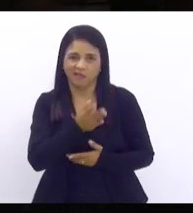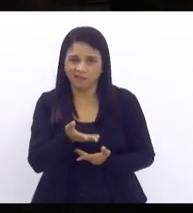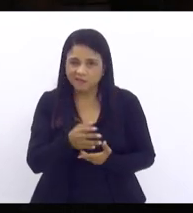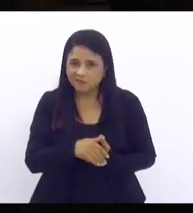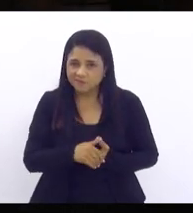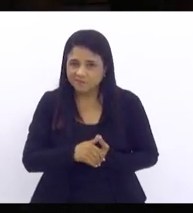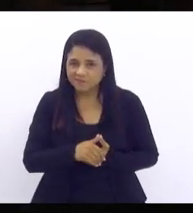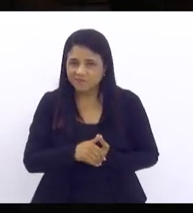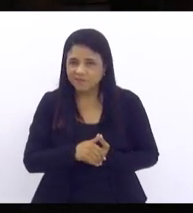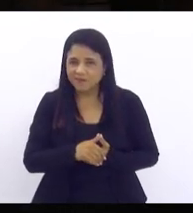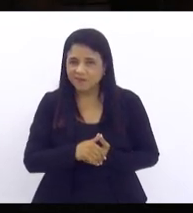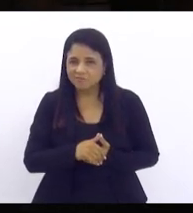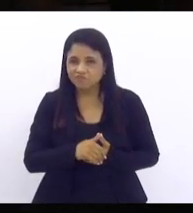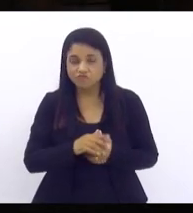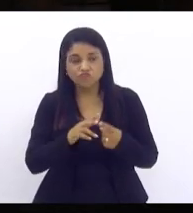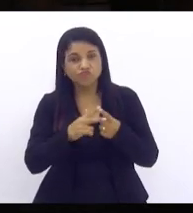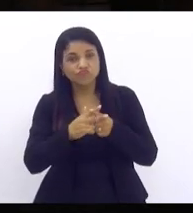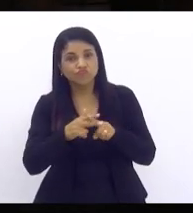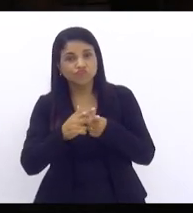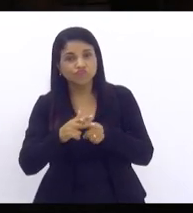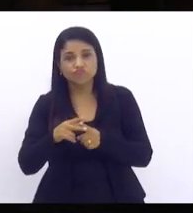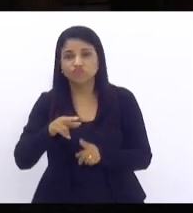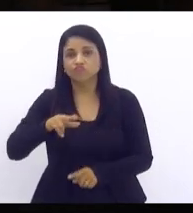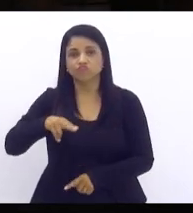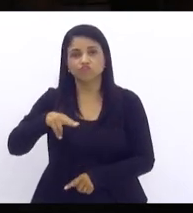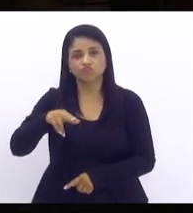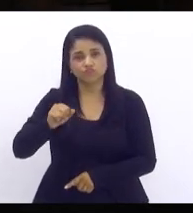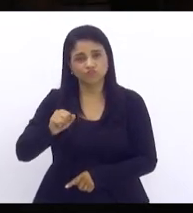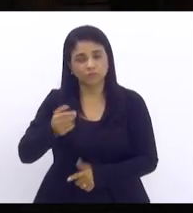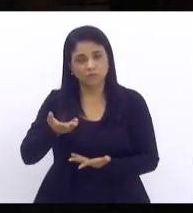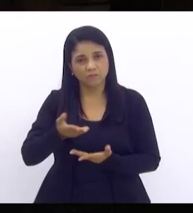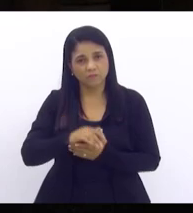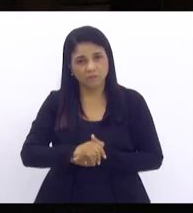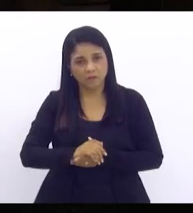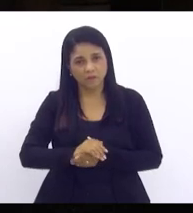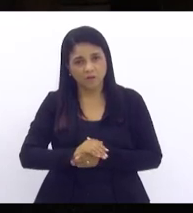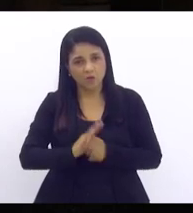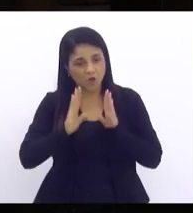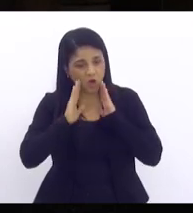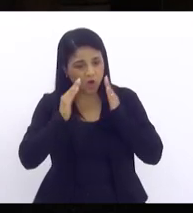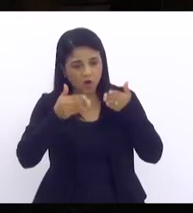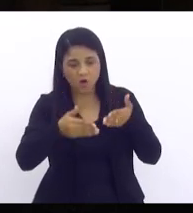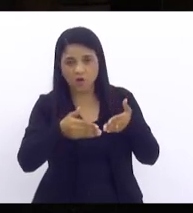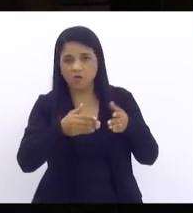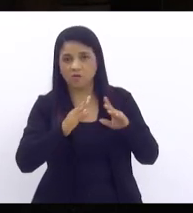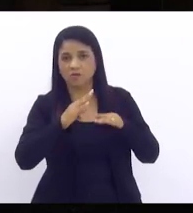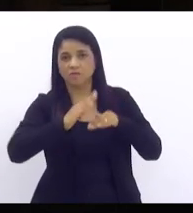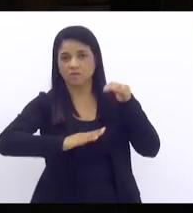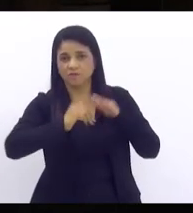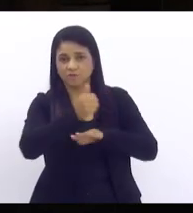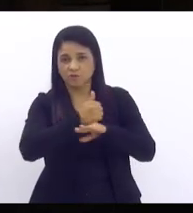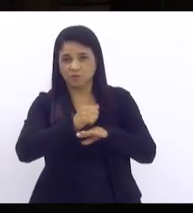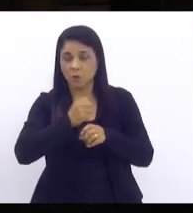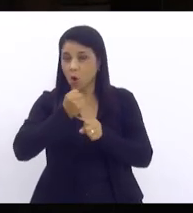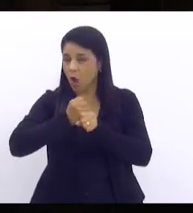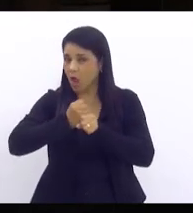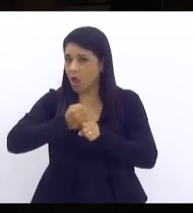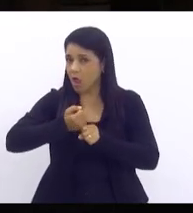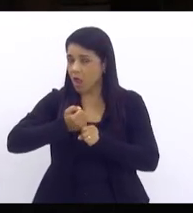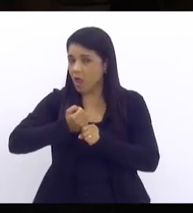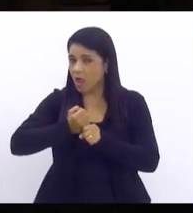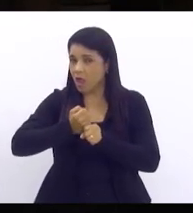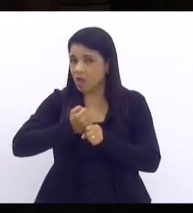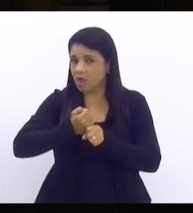Mas o erro técnico nunca é corrigido quando se trata desses profissionais. Então, fica aqui o nosso repúdio e estaremos oficiando